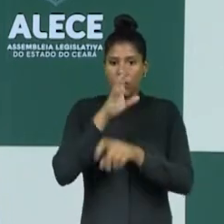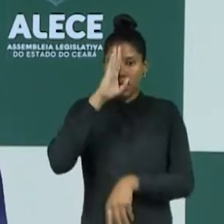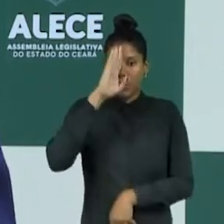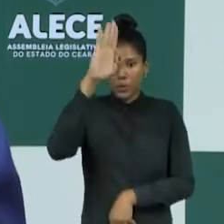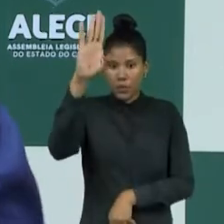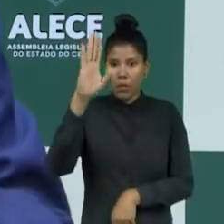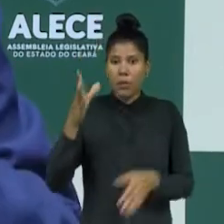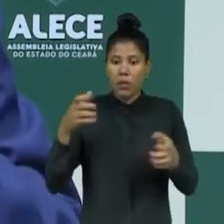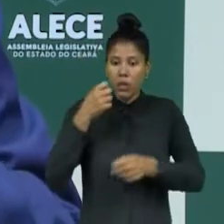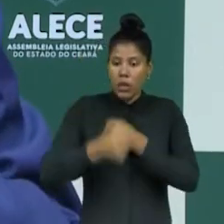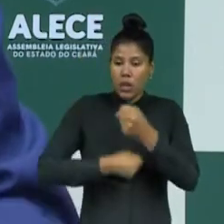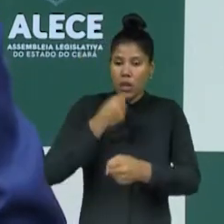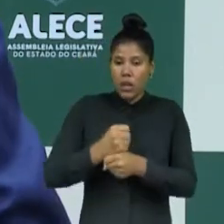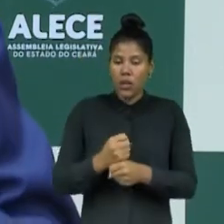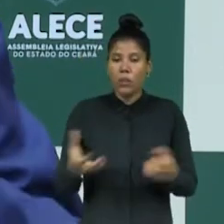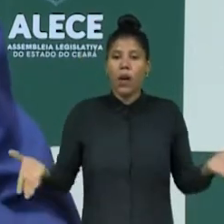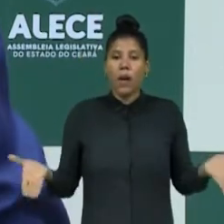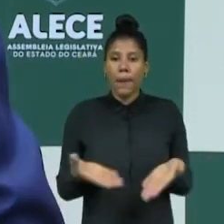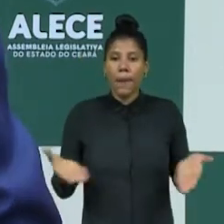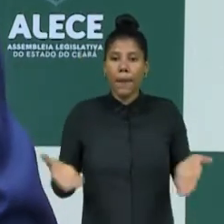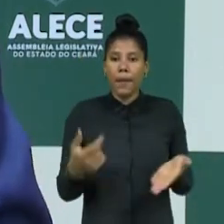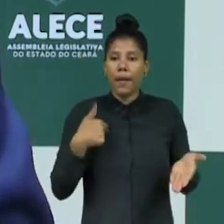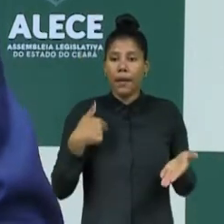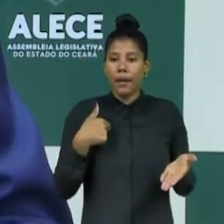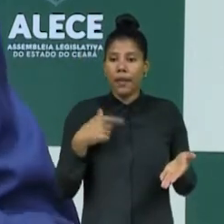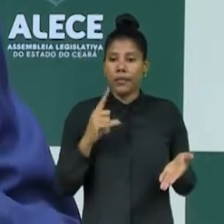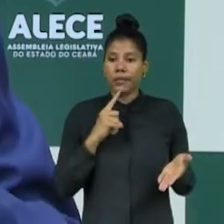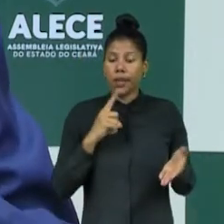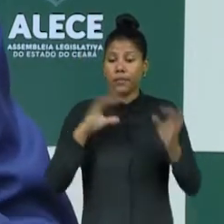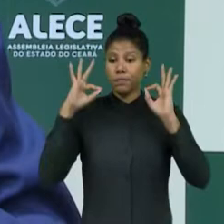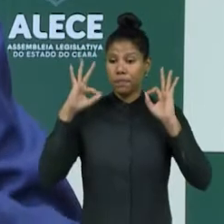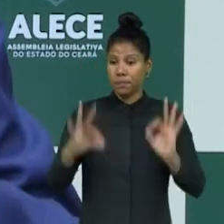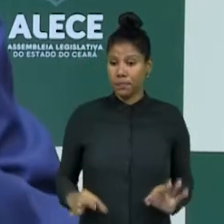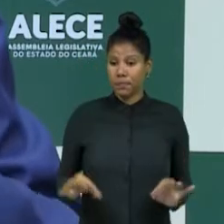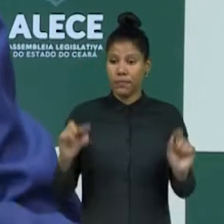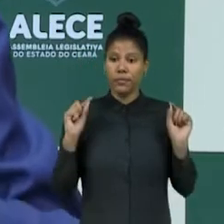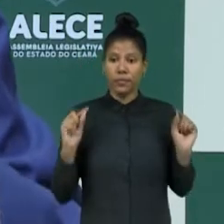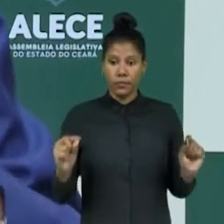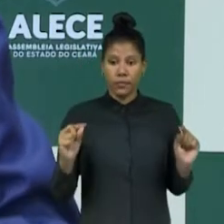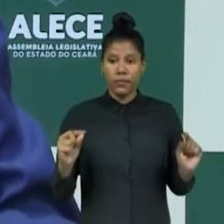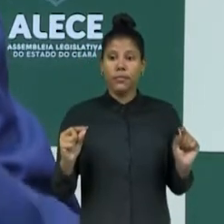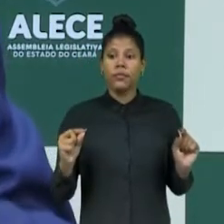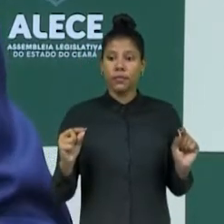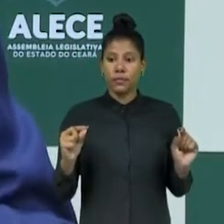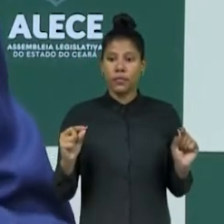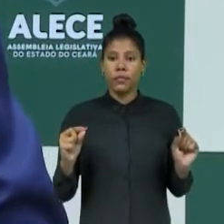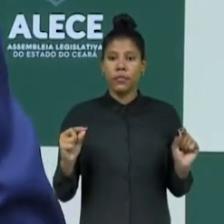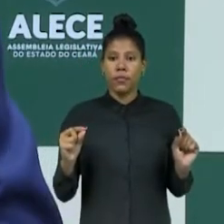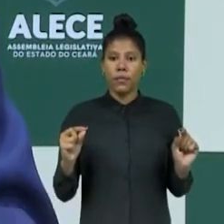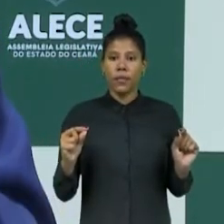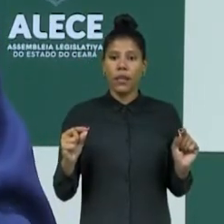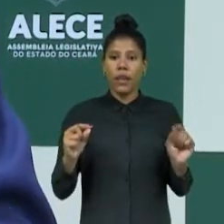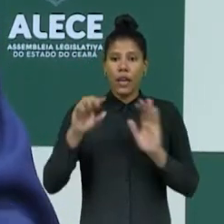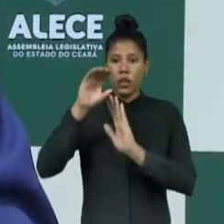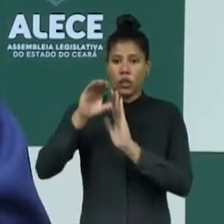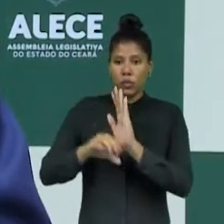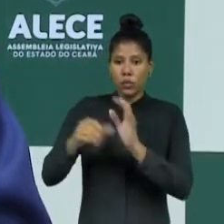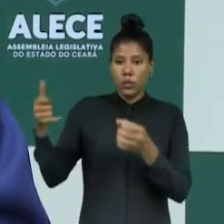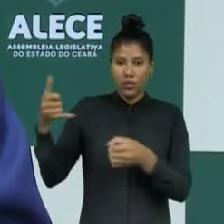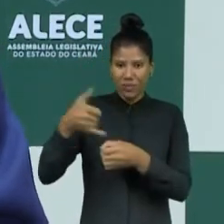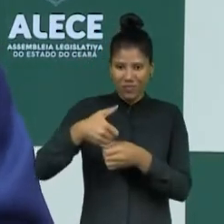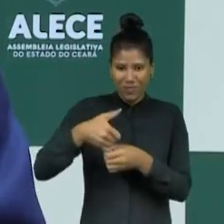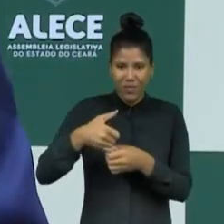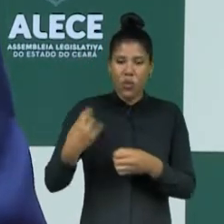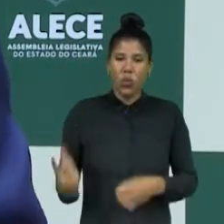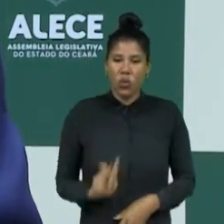nesse ano, embora eu tenha a convicção de que a diminuição do preço dos combustíveis é importantíssima